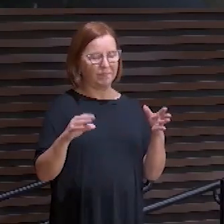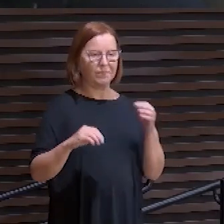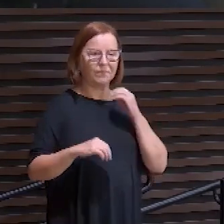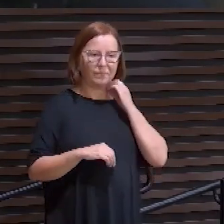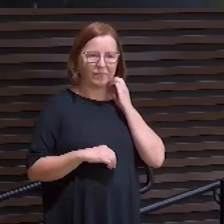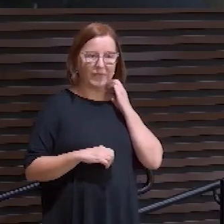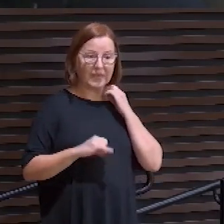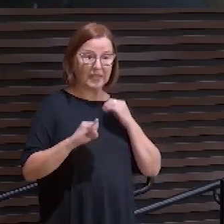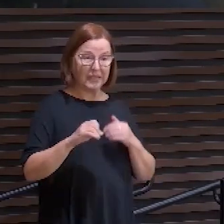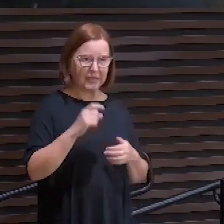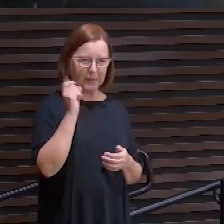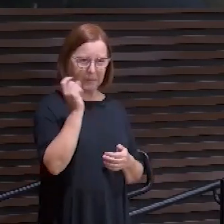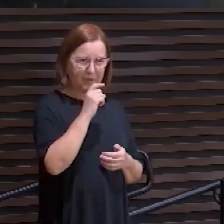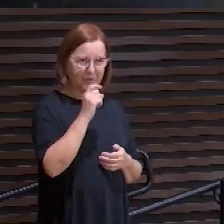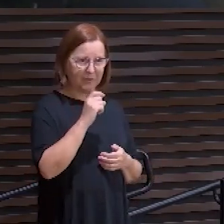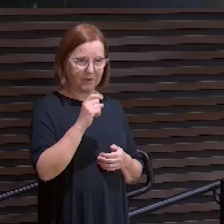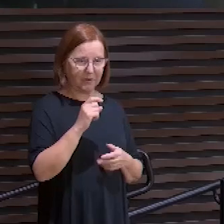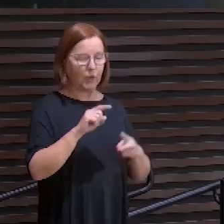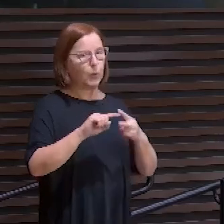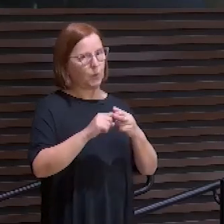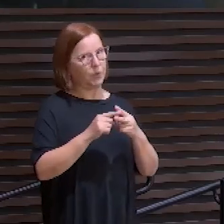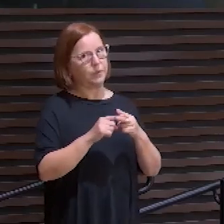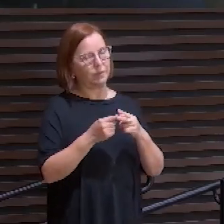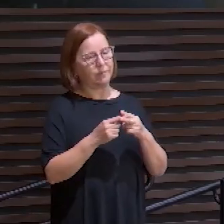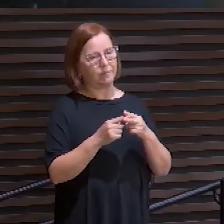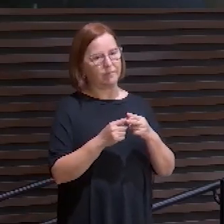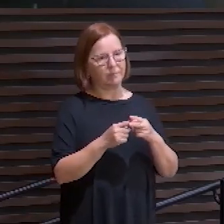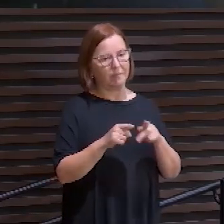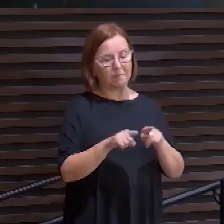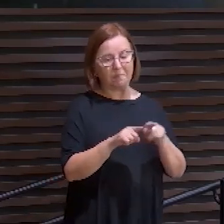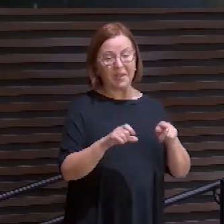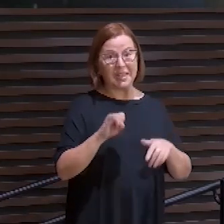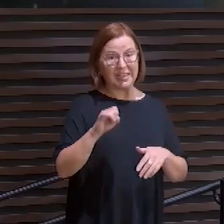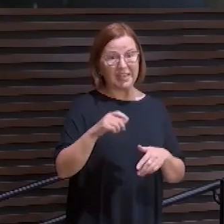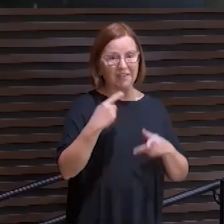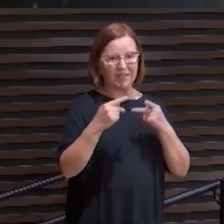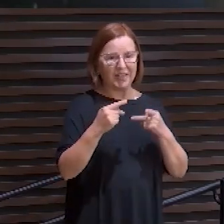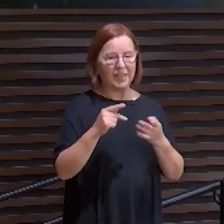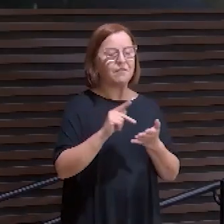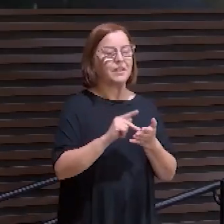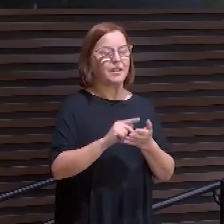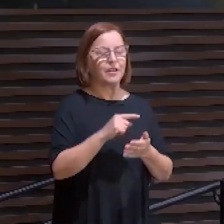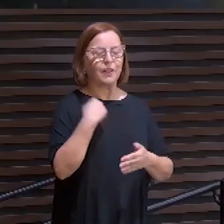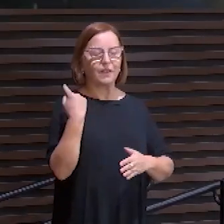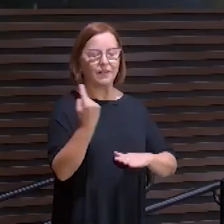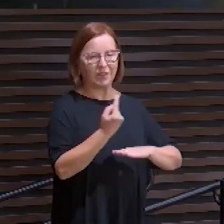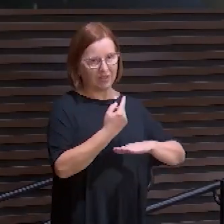Se mentir, vai ser corrigido. Agora, se falar a verdade, nós vamos conversar.